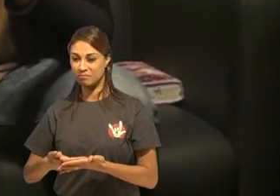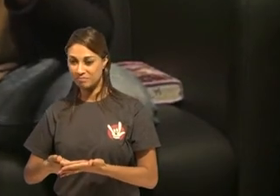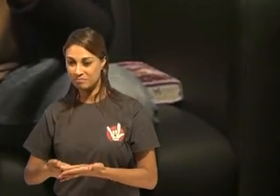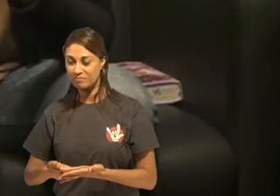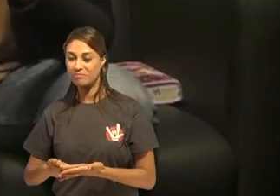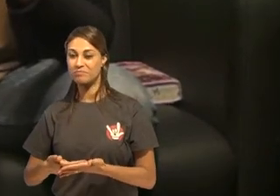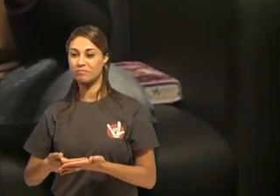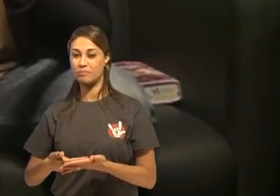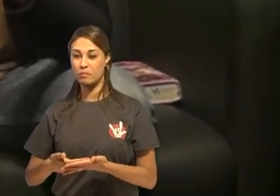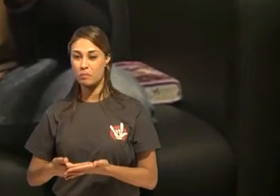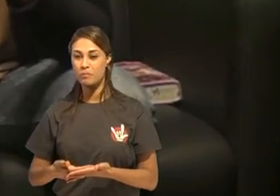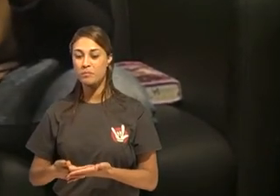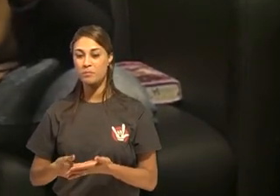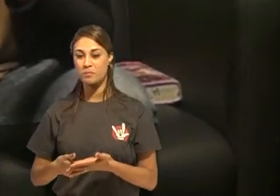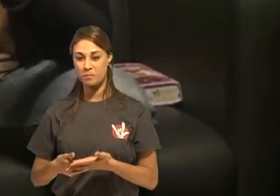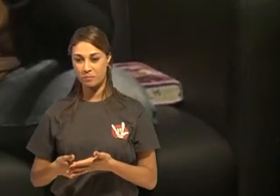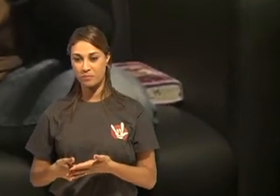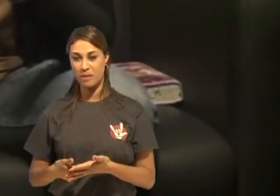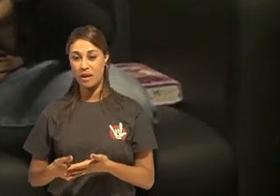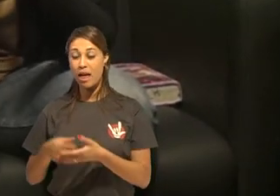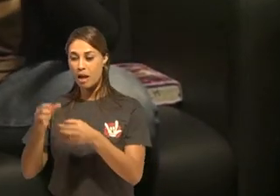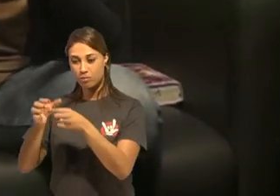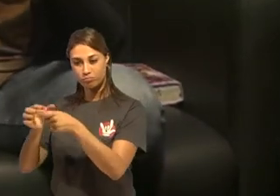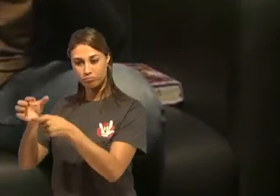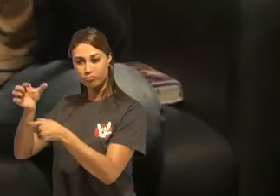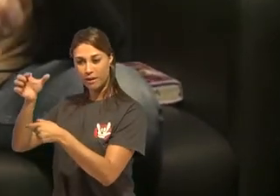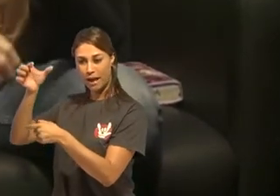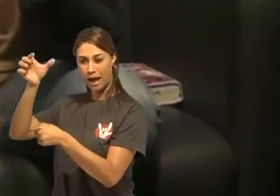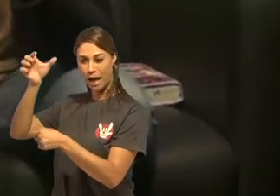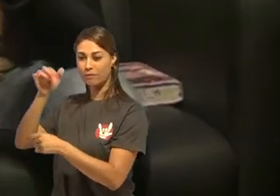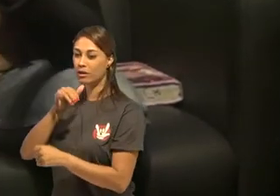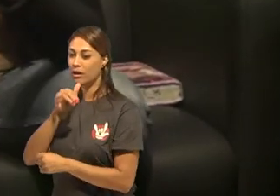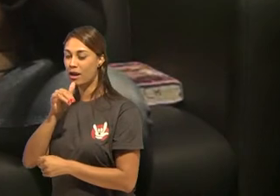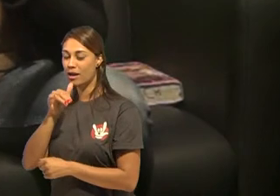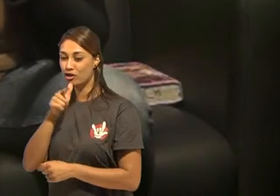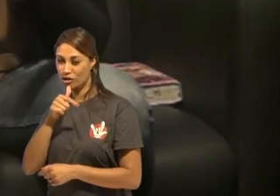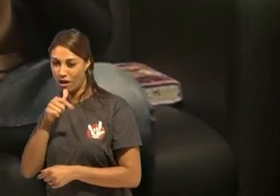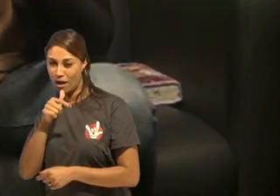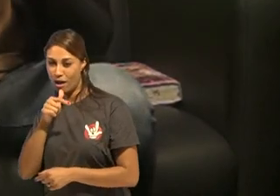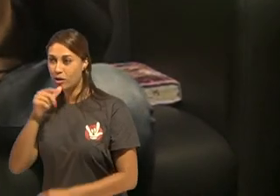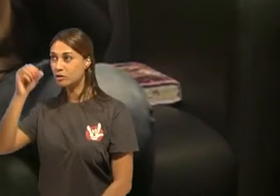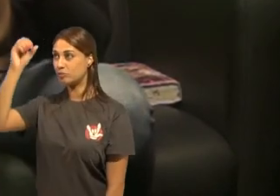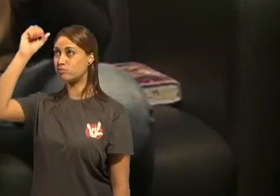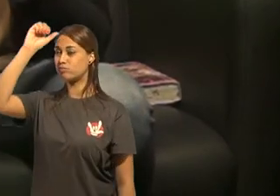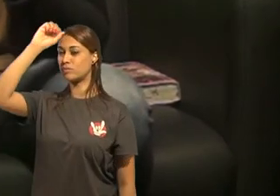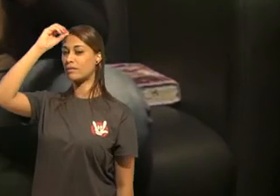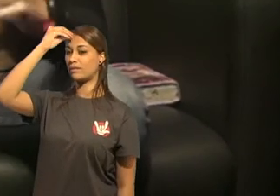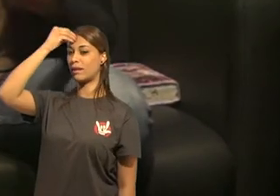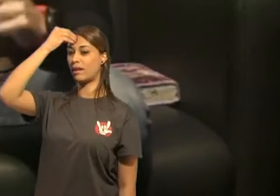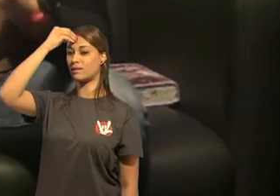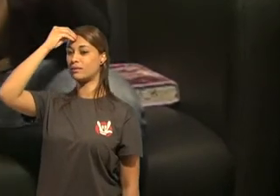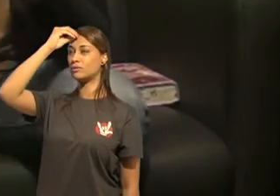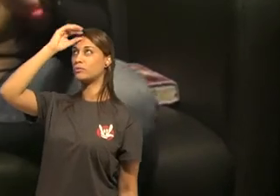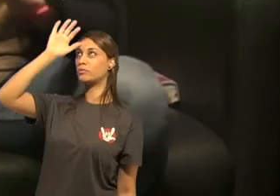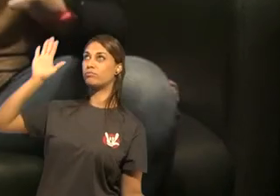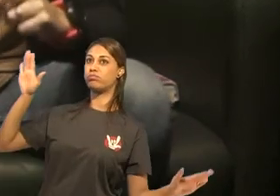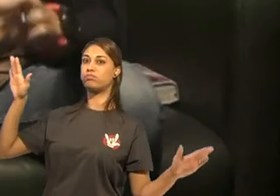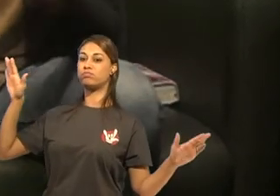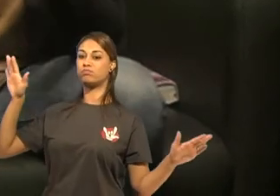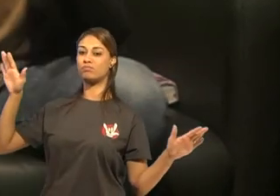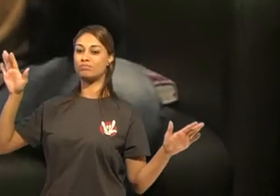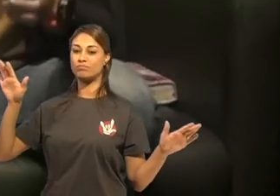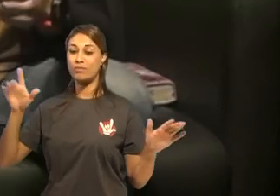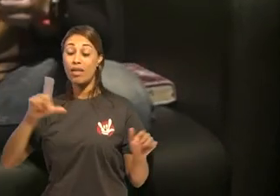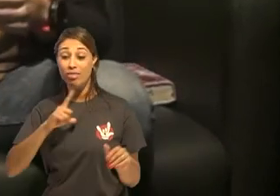o encontro, tá? Você vai deitar, colocar uma garrafa de água na testa e ficar em pé sem o uso das mãos e sem derrubar a